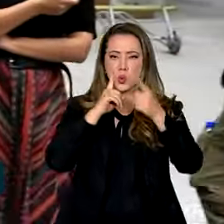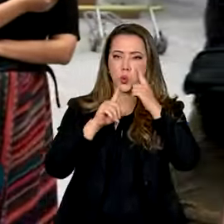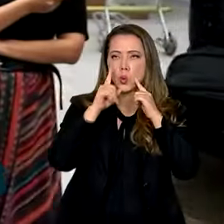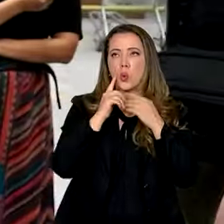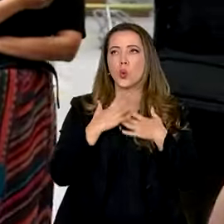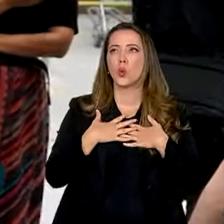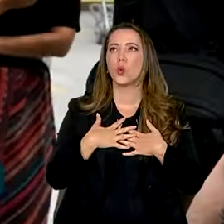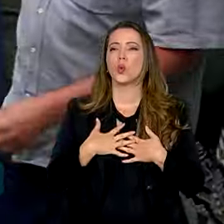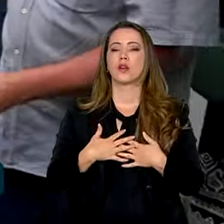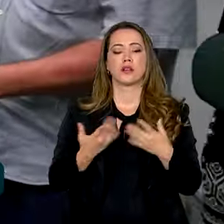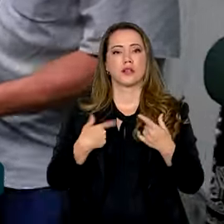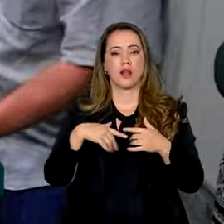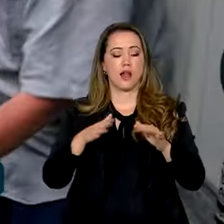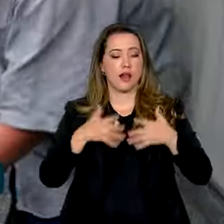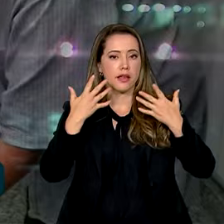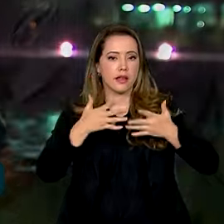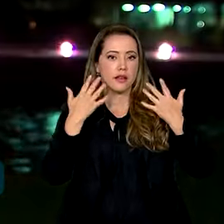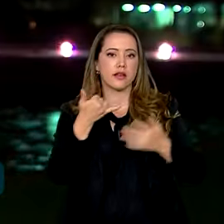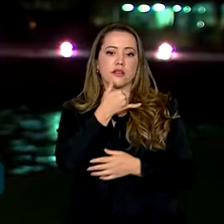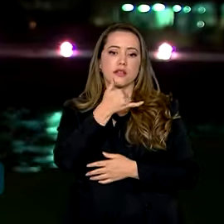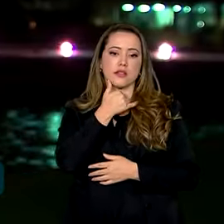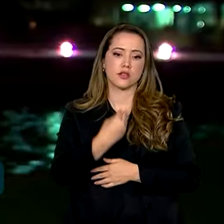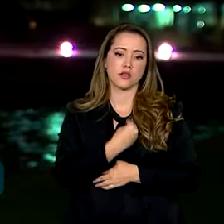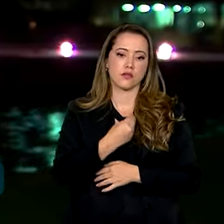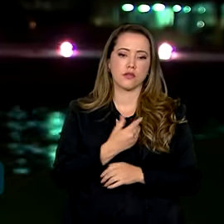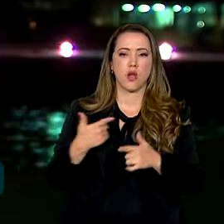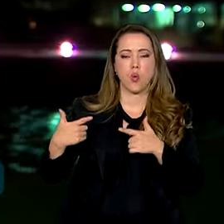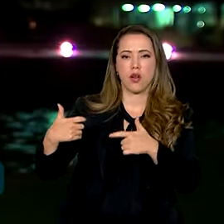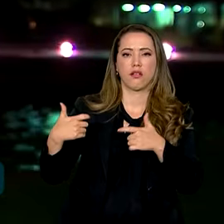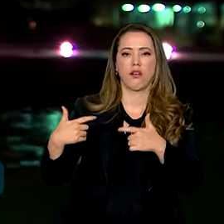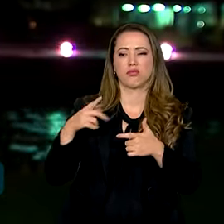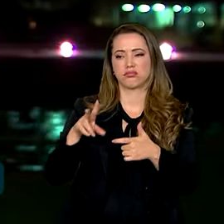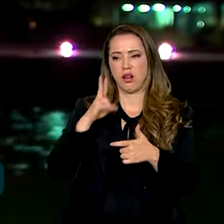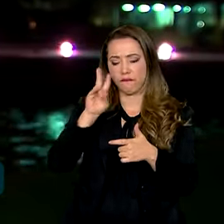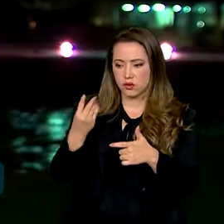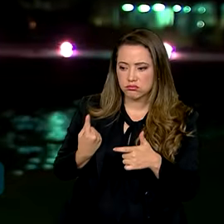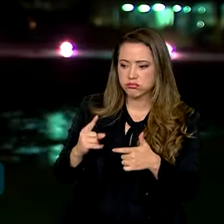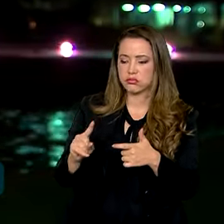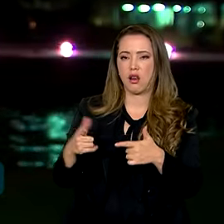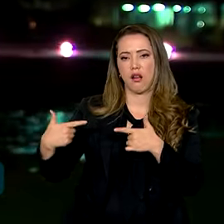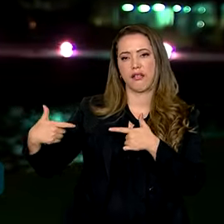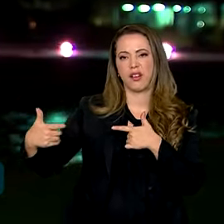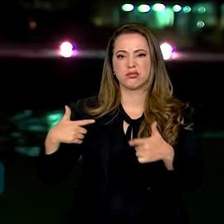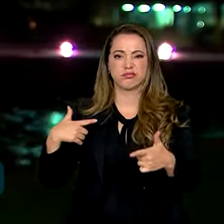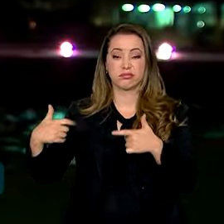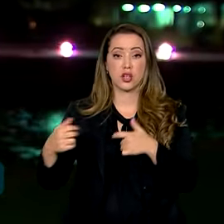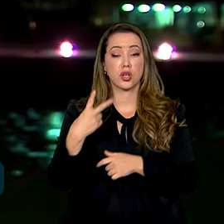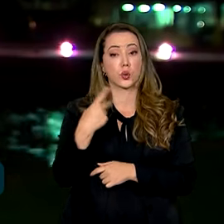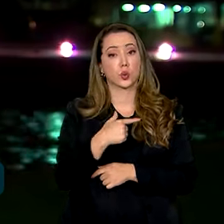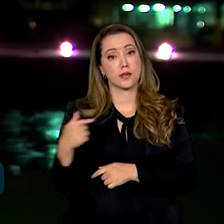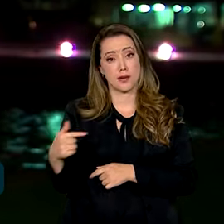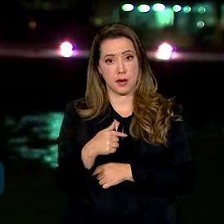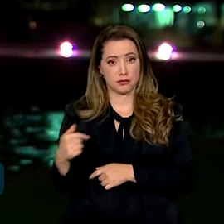alívio, alegria e tristeza de quem conviveu com o conflito da guerra entre Israel e o grupo Hamas, que completa quase duas